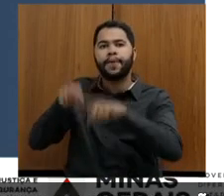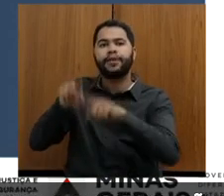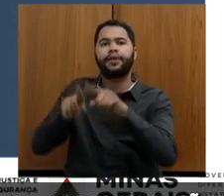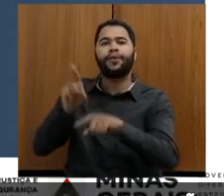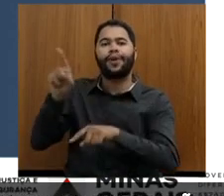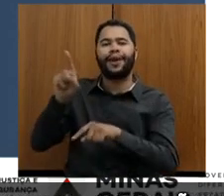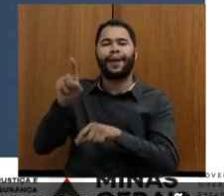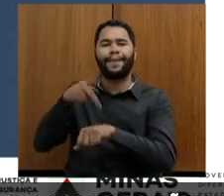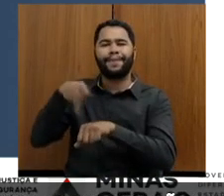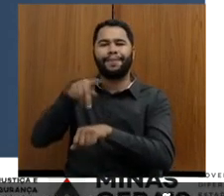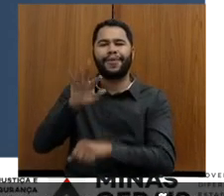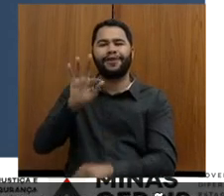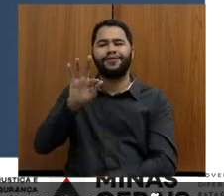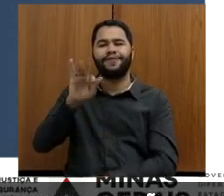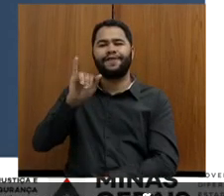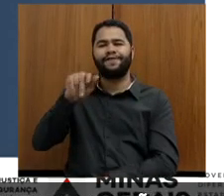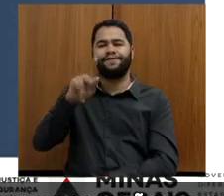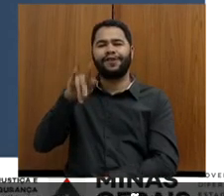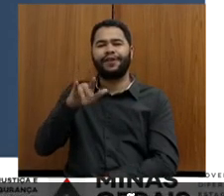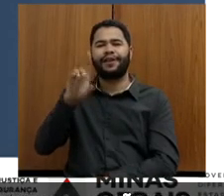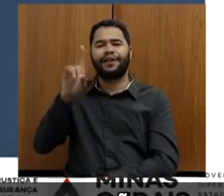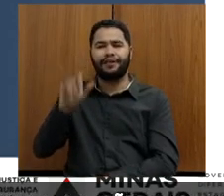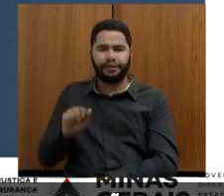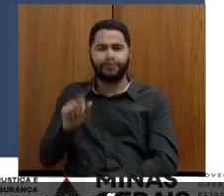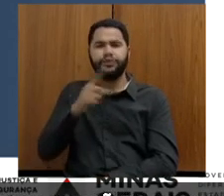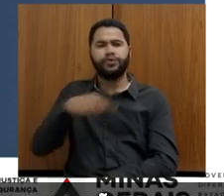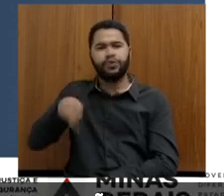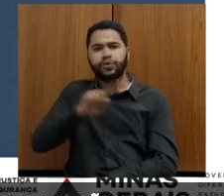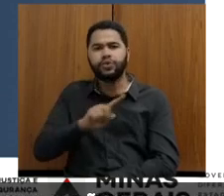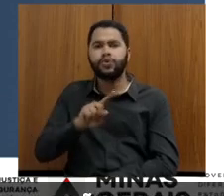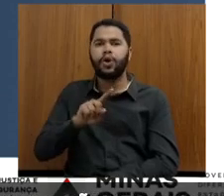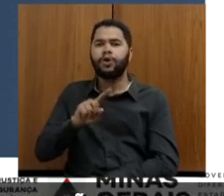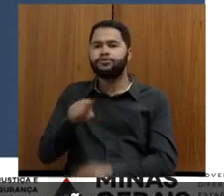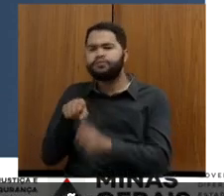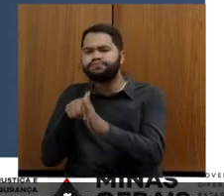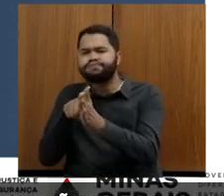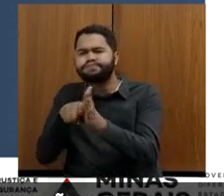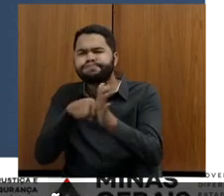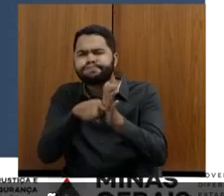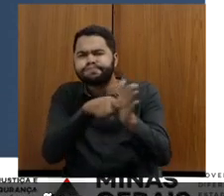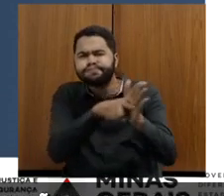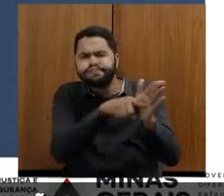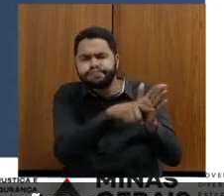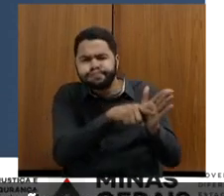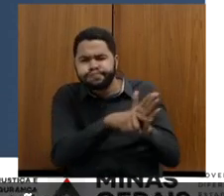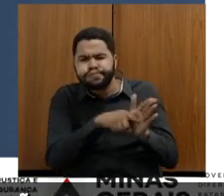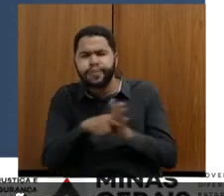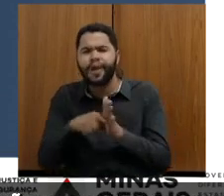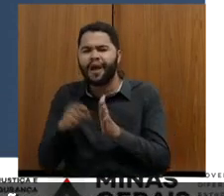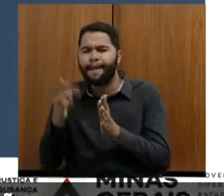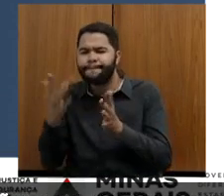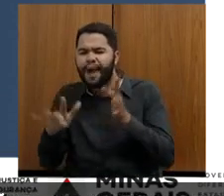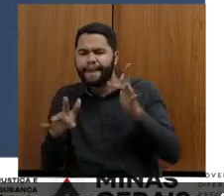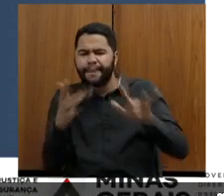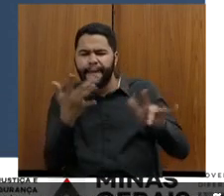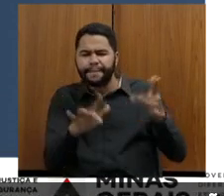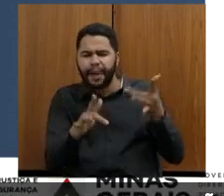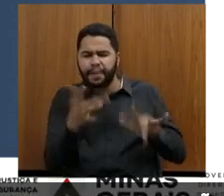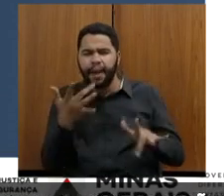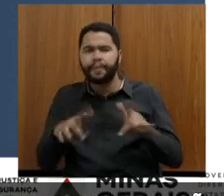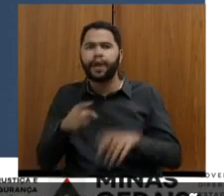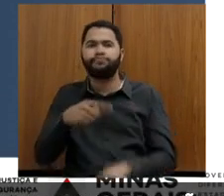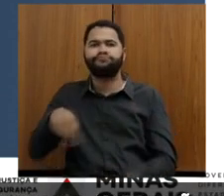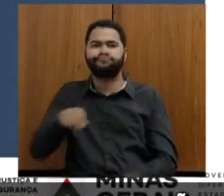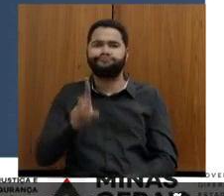da Finlândia grandes peneiras para que a gente possa investigar todo esse restante de rejeito